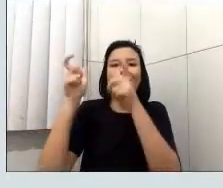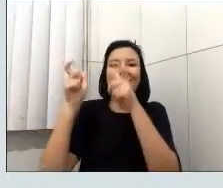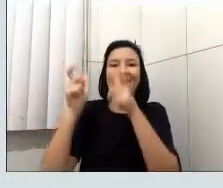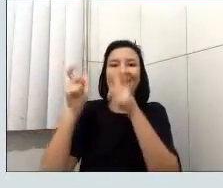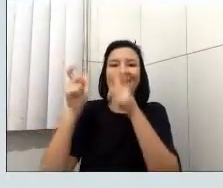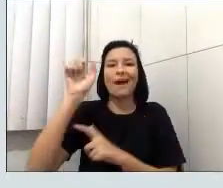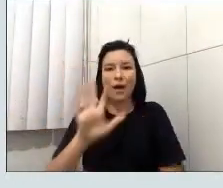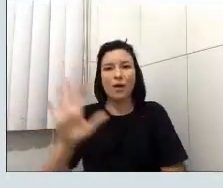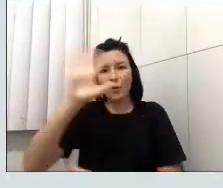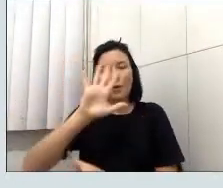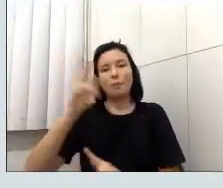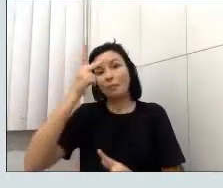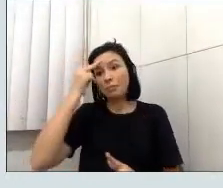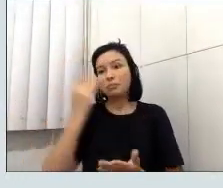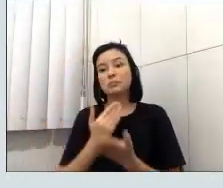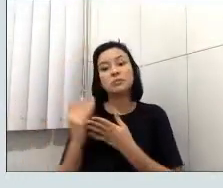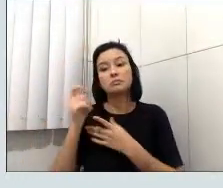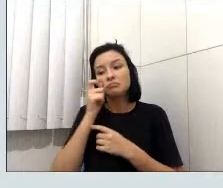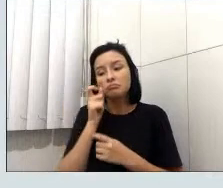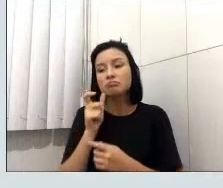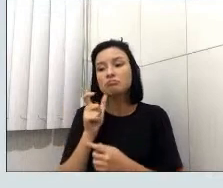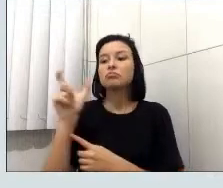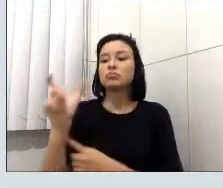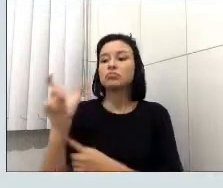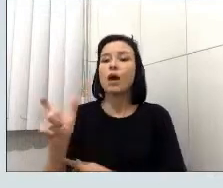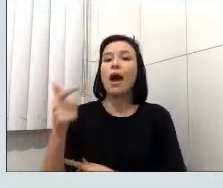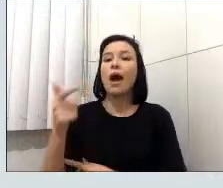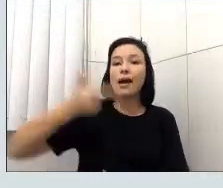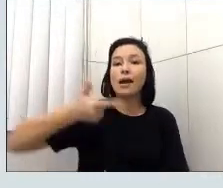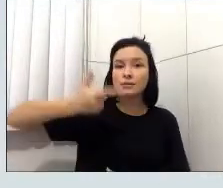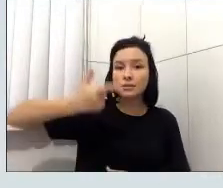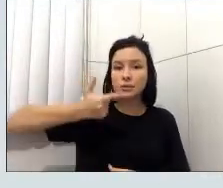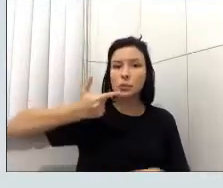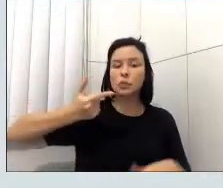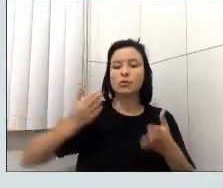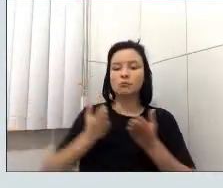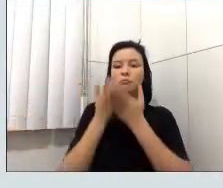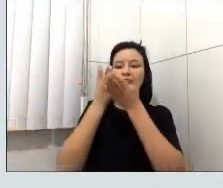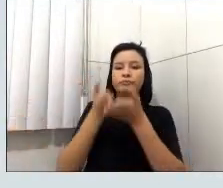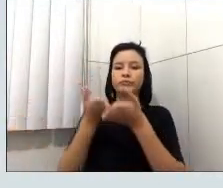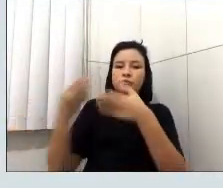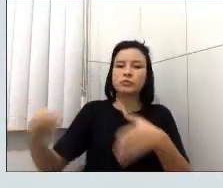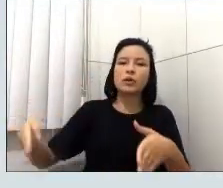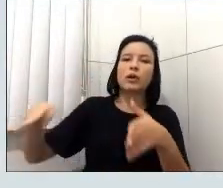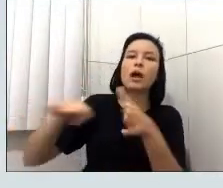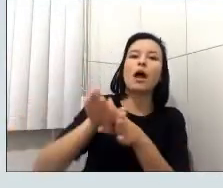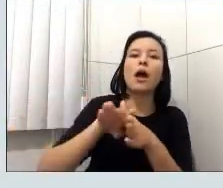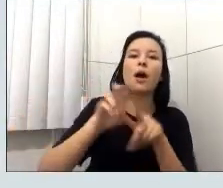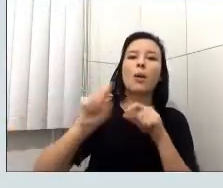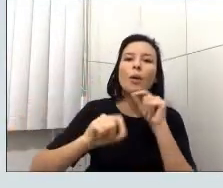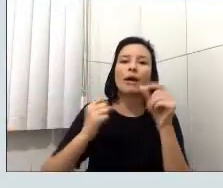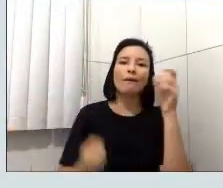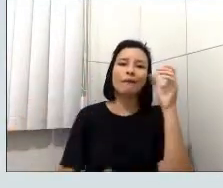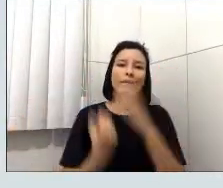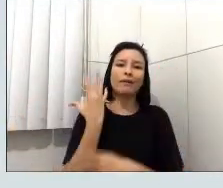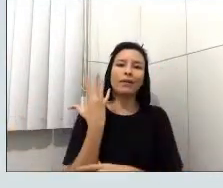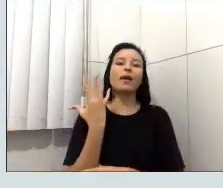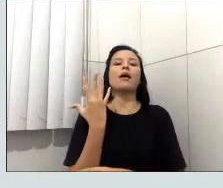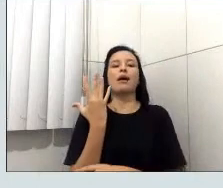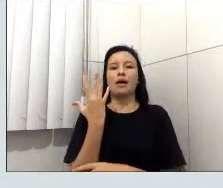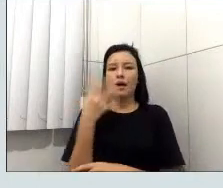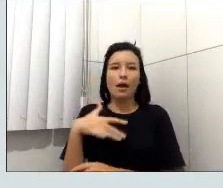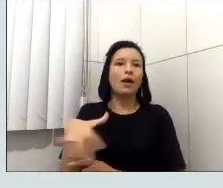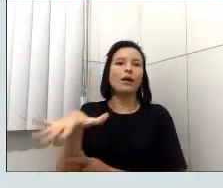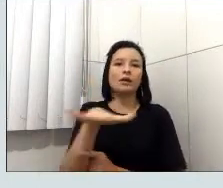expedição comandada por Gonçalo Coelho, e aí eles vão criar ali nessa